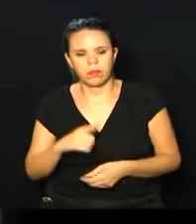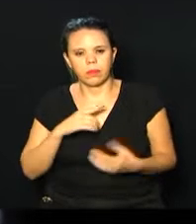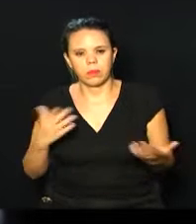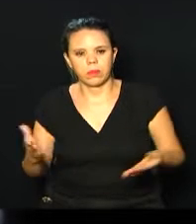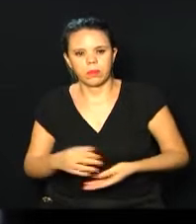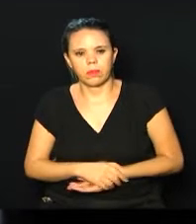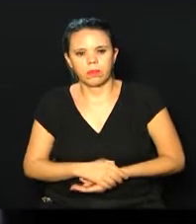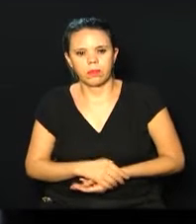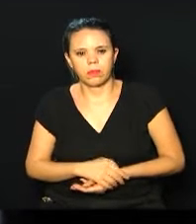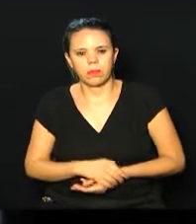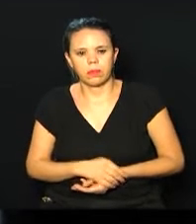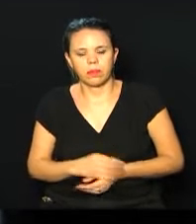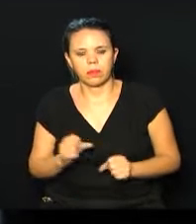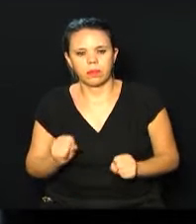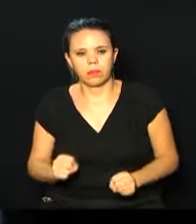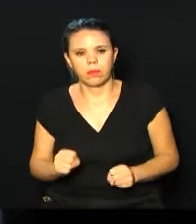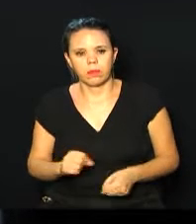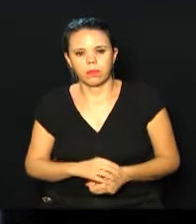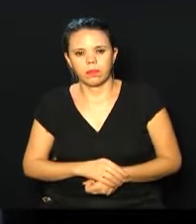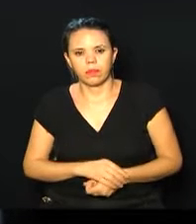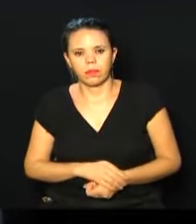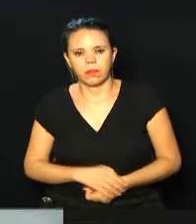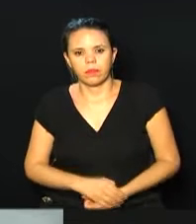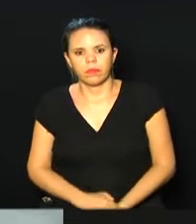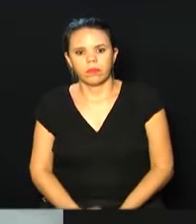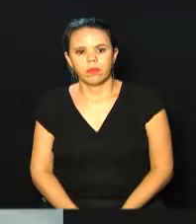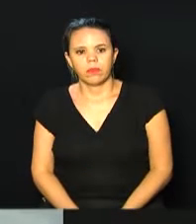para podermos ir.